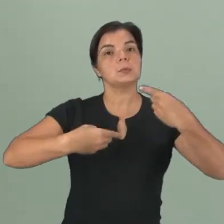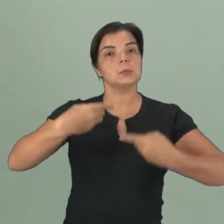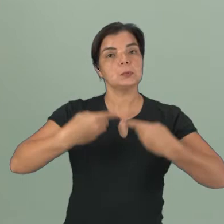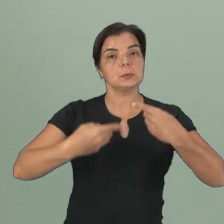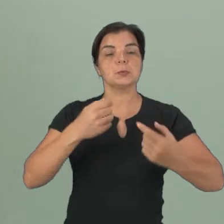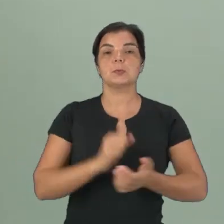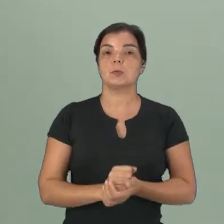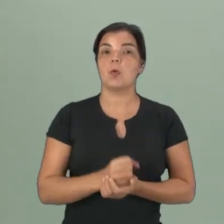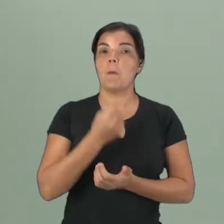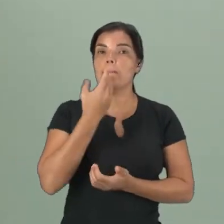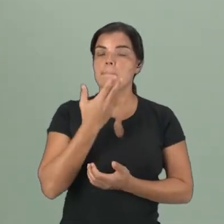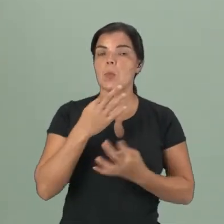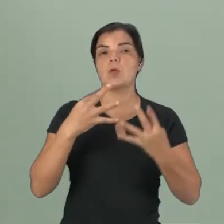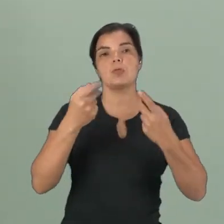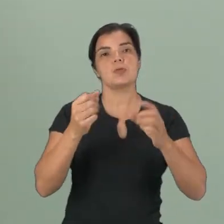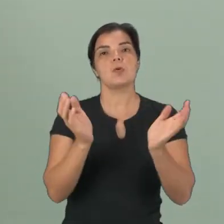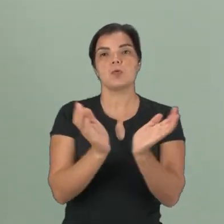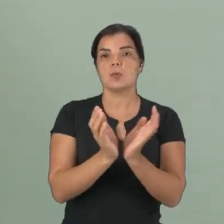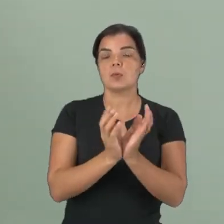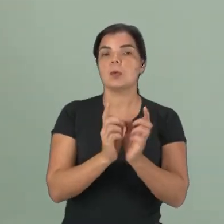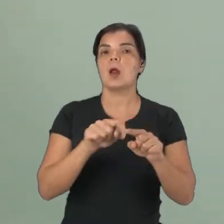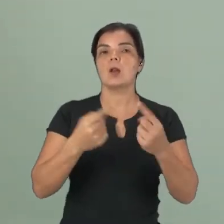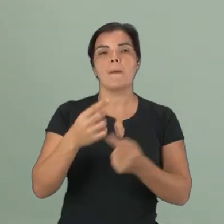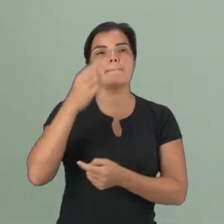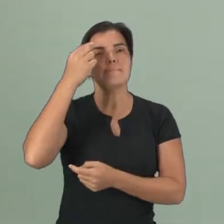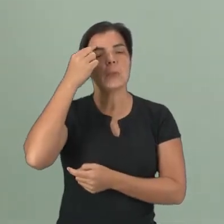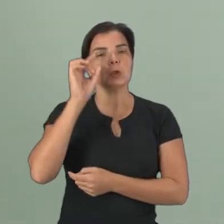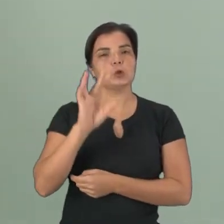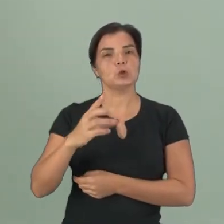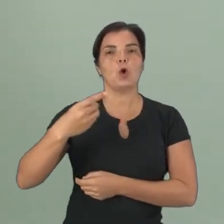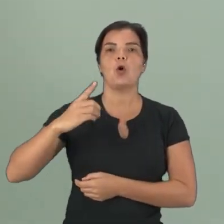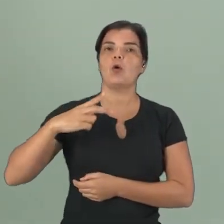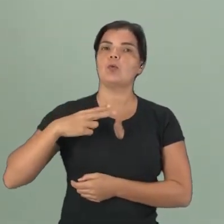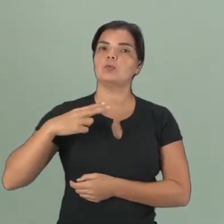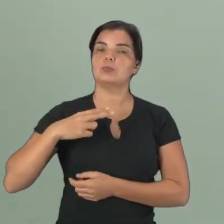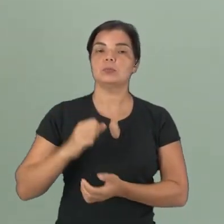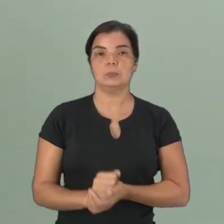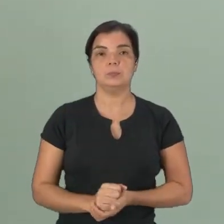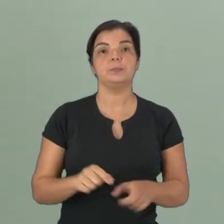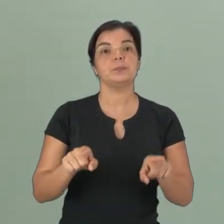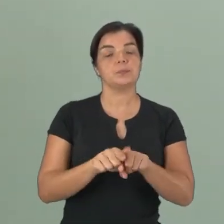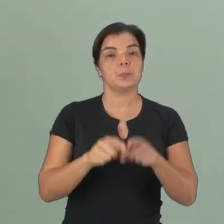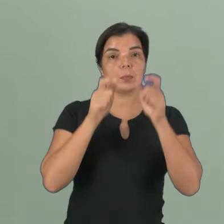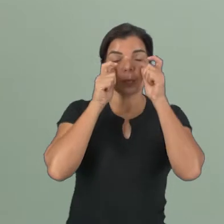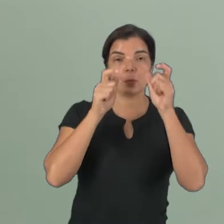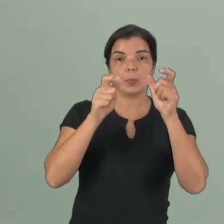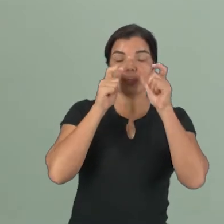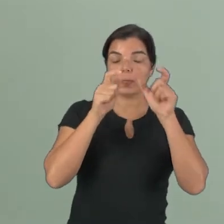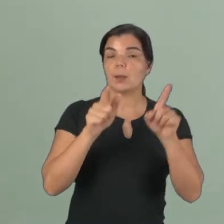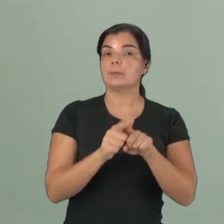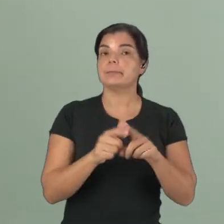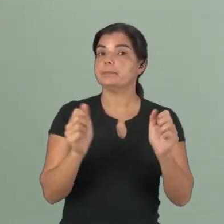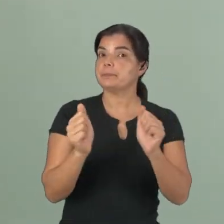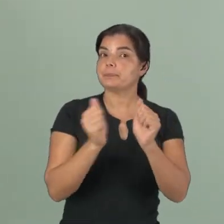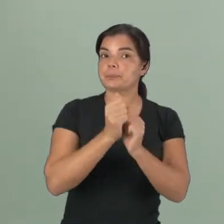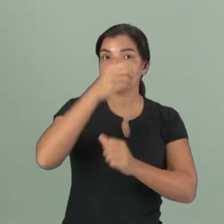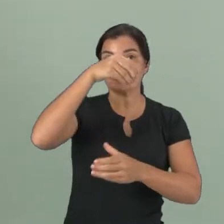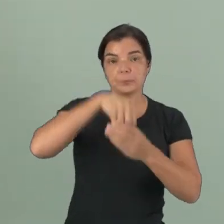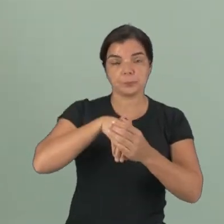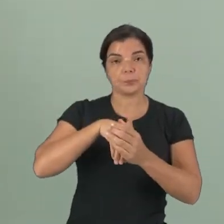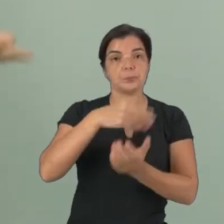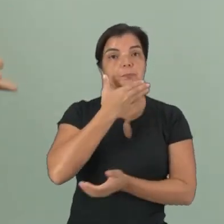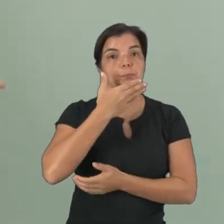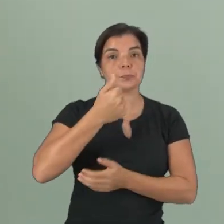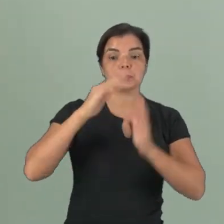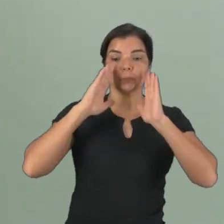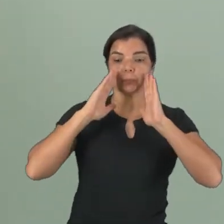político em bem comum, em bem coletivo, e passa a pensar só em si mesmo. Então, quando esses interesses eles não estão dentro de uma